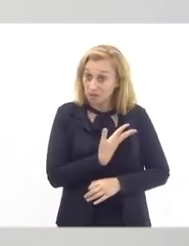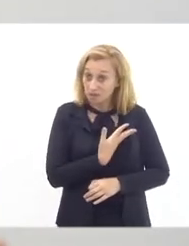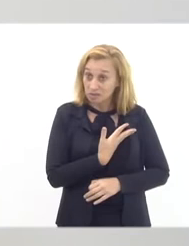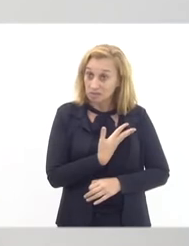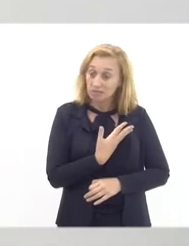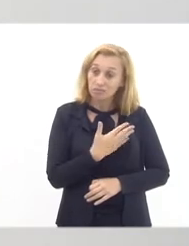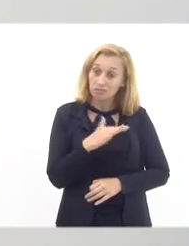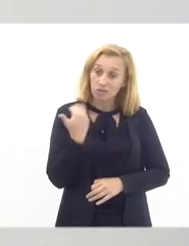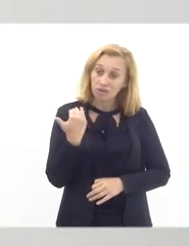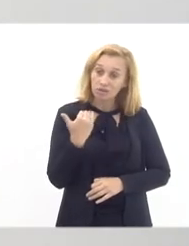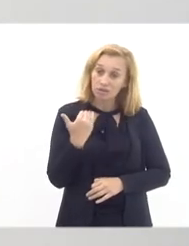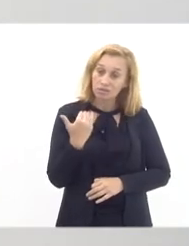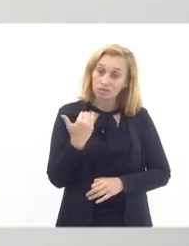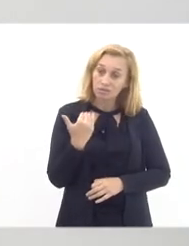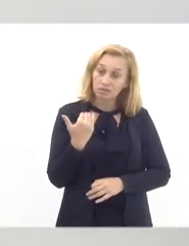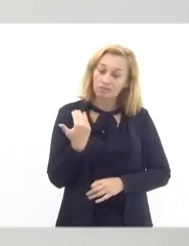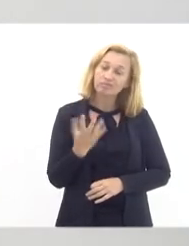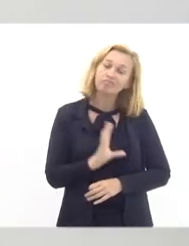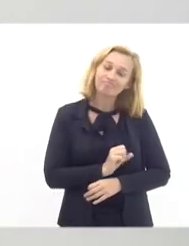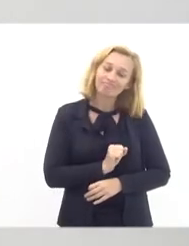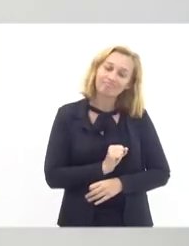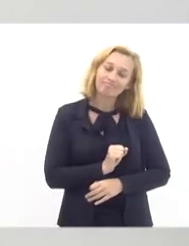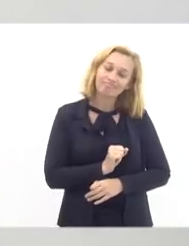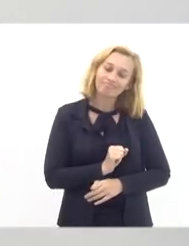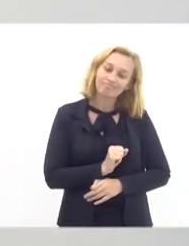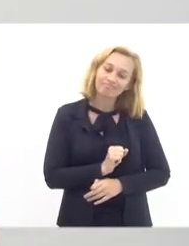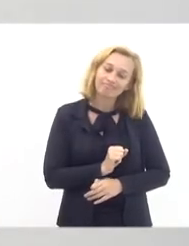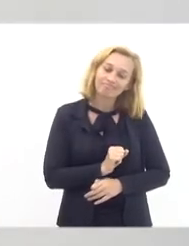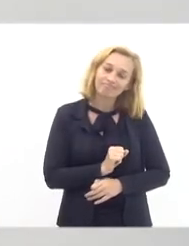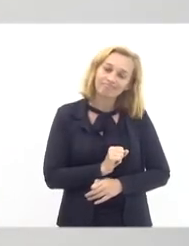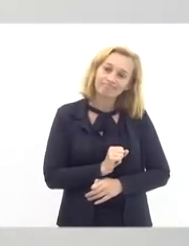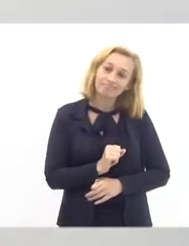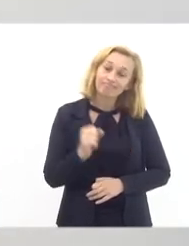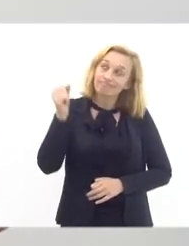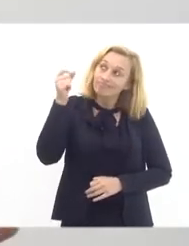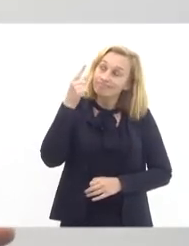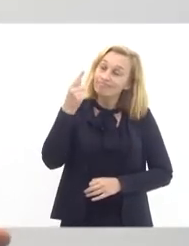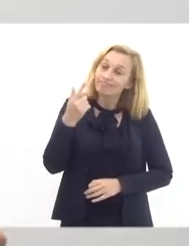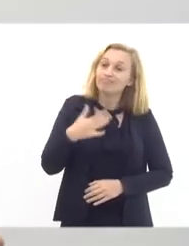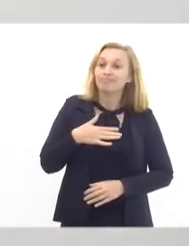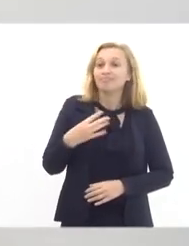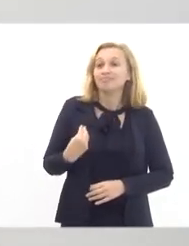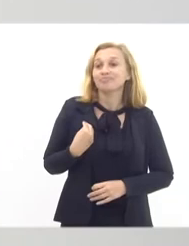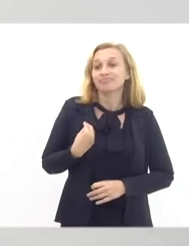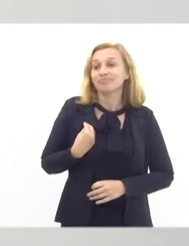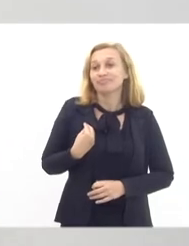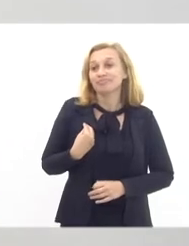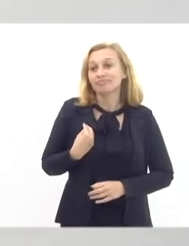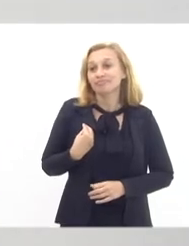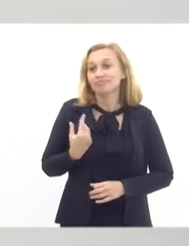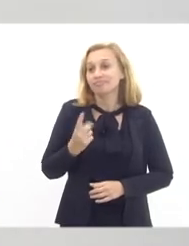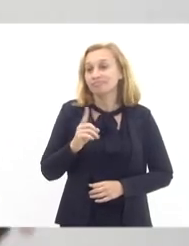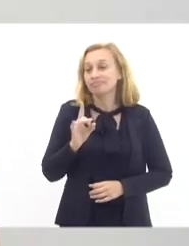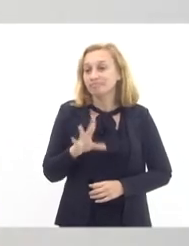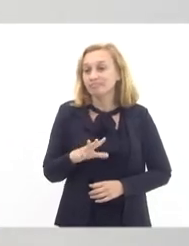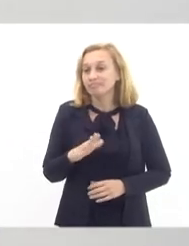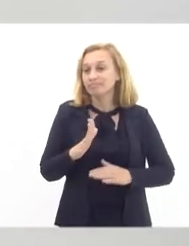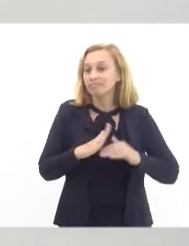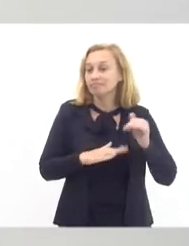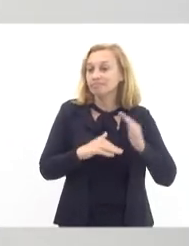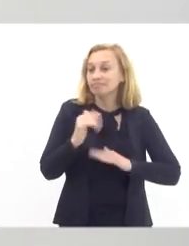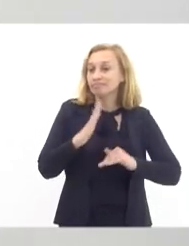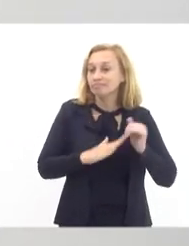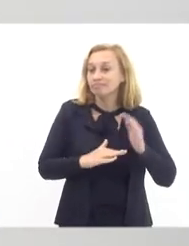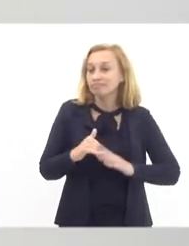foram, muito queridos, que eu me inspirei na minha vida, não só profissional, mas